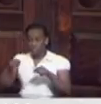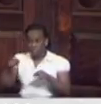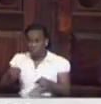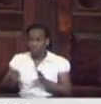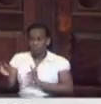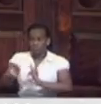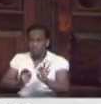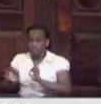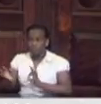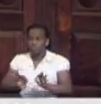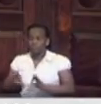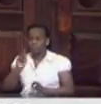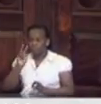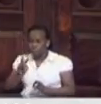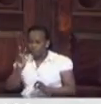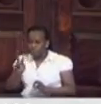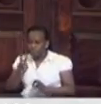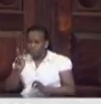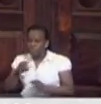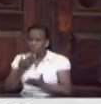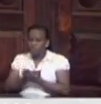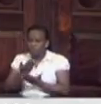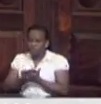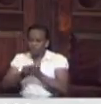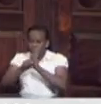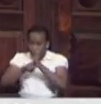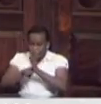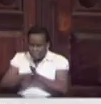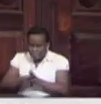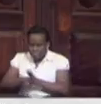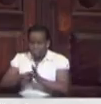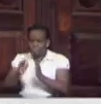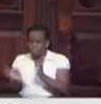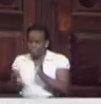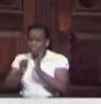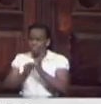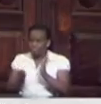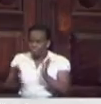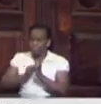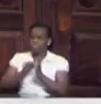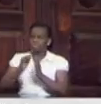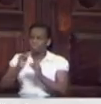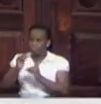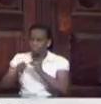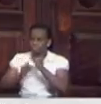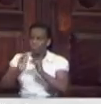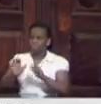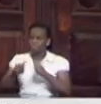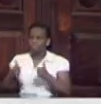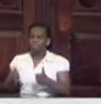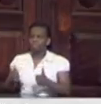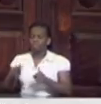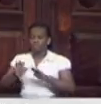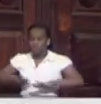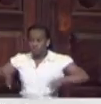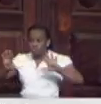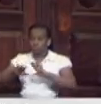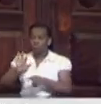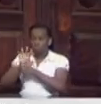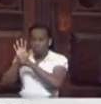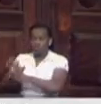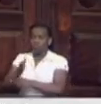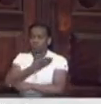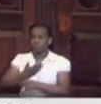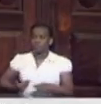aqui observamos, aprimoramos, emendamos e demos todas as condições de